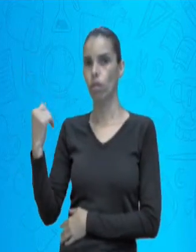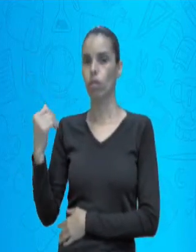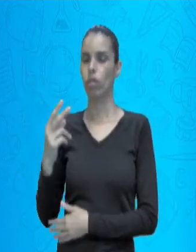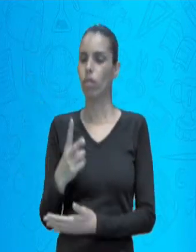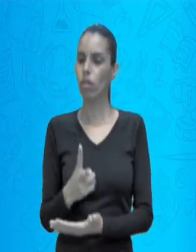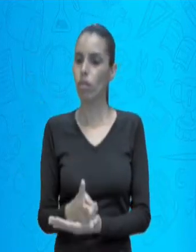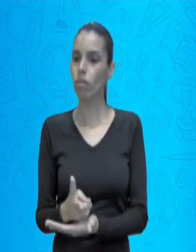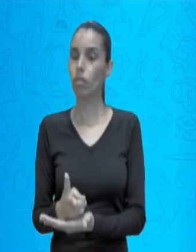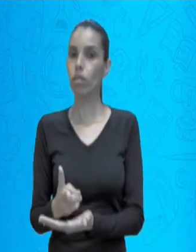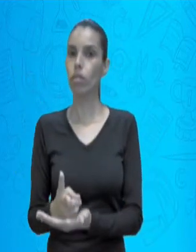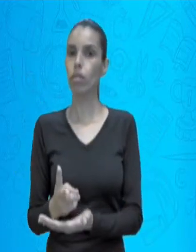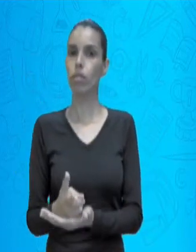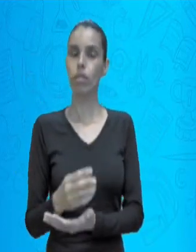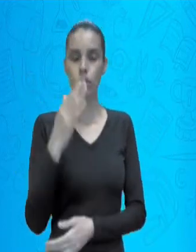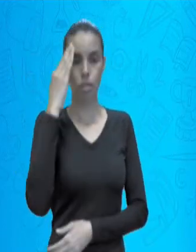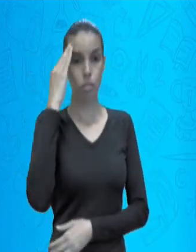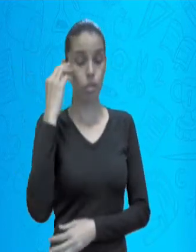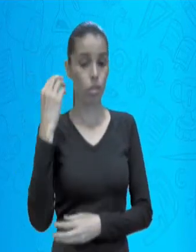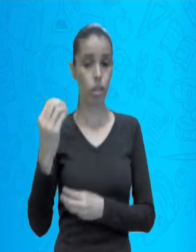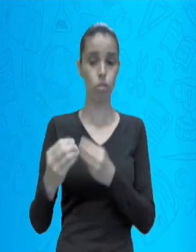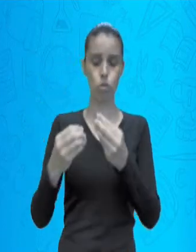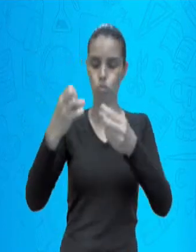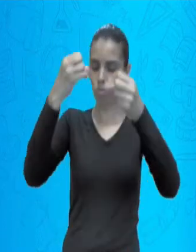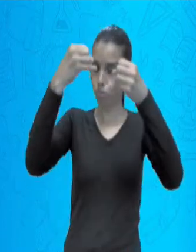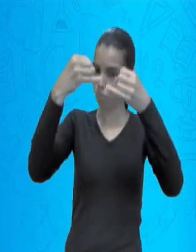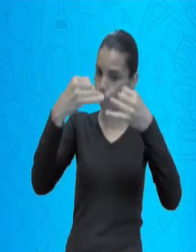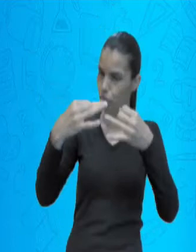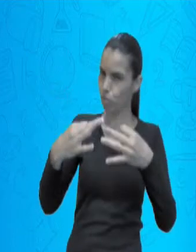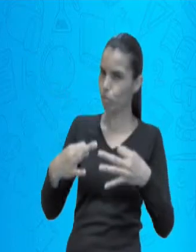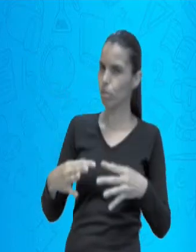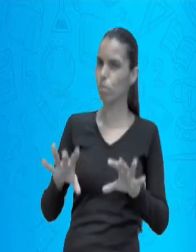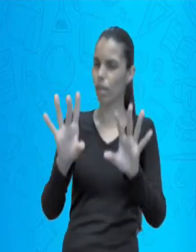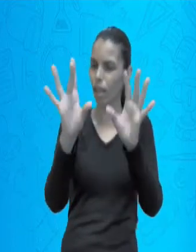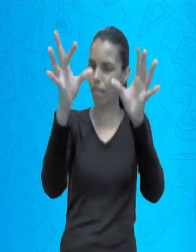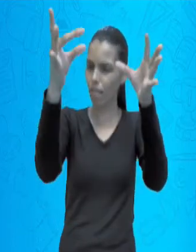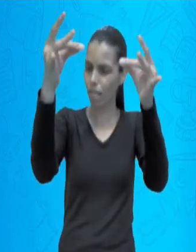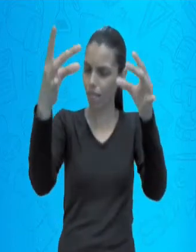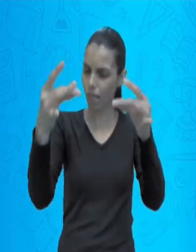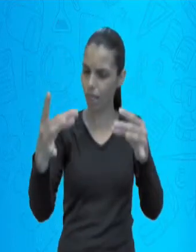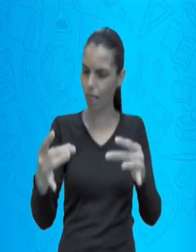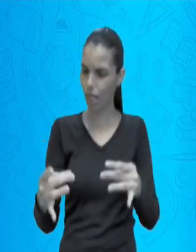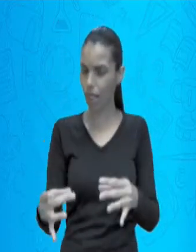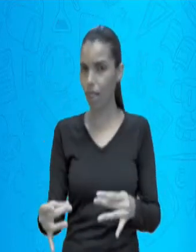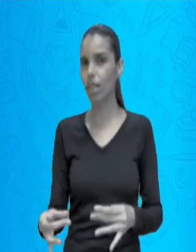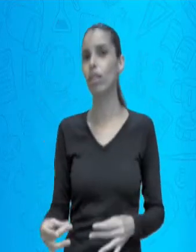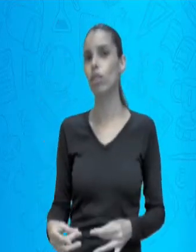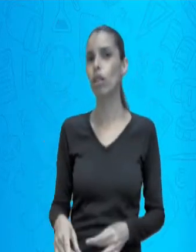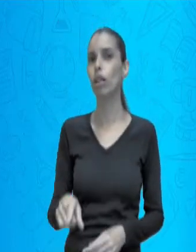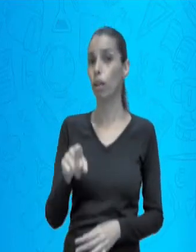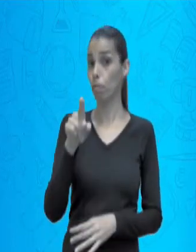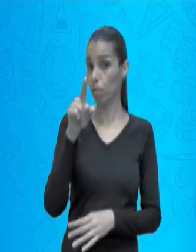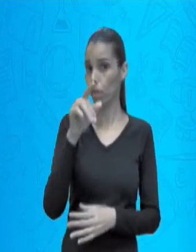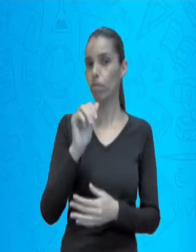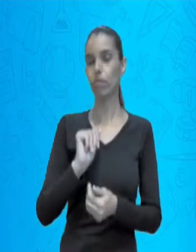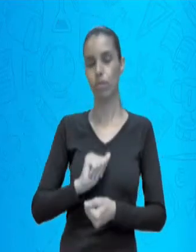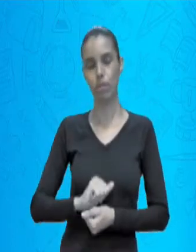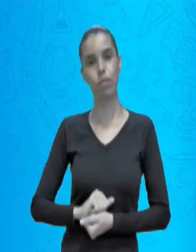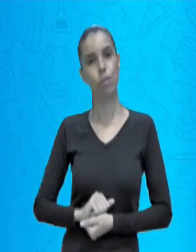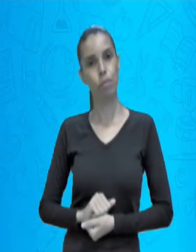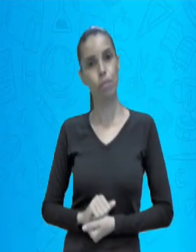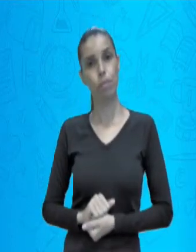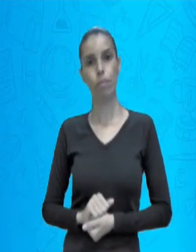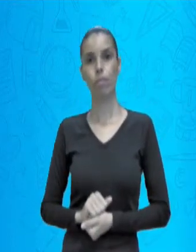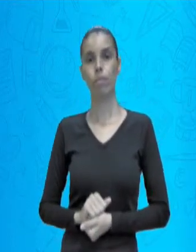da biografia, e terão uma riqueza de detalhes e informações para você.